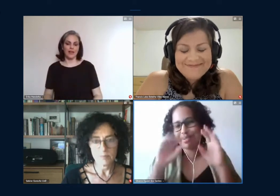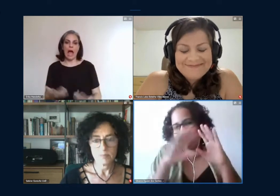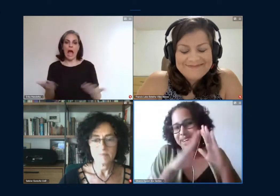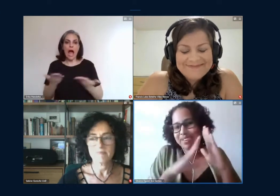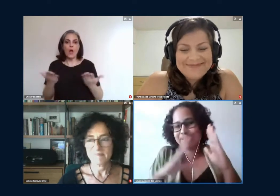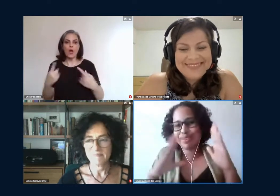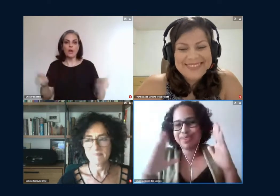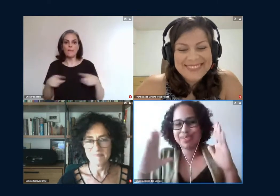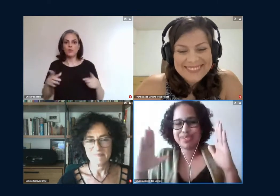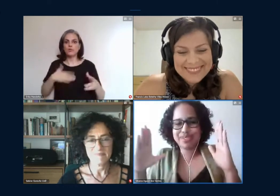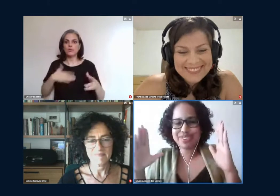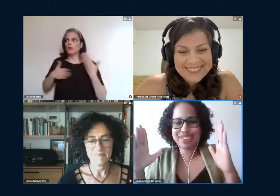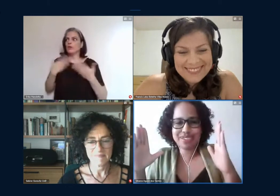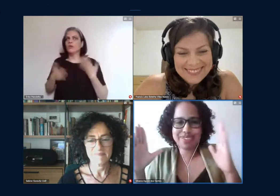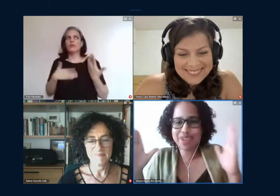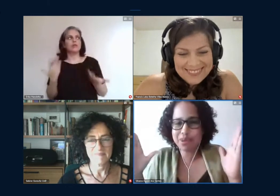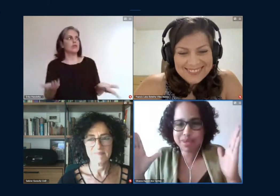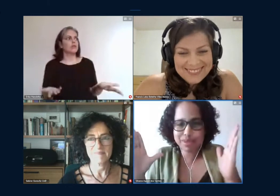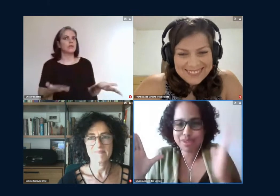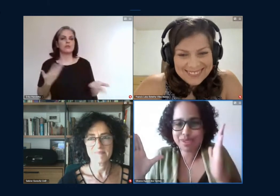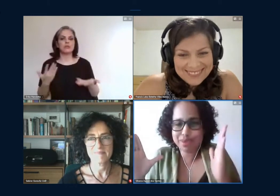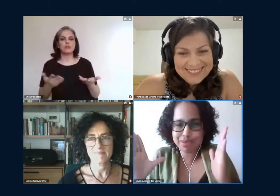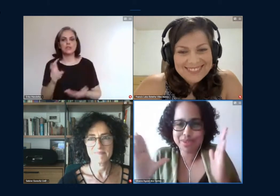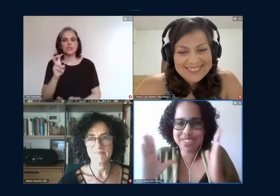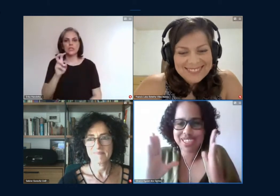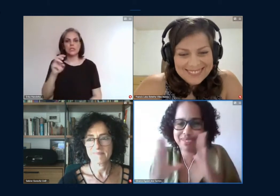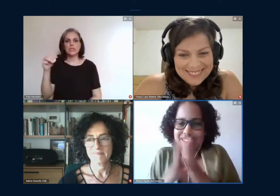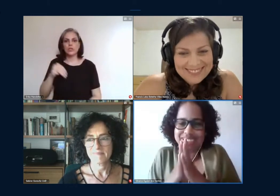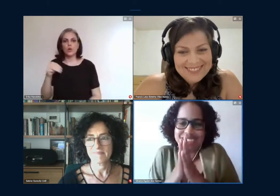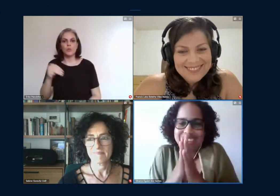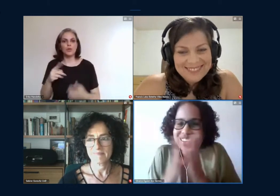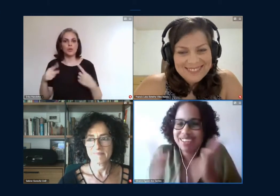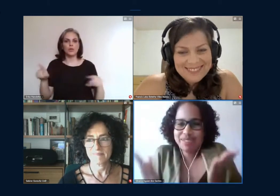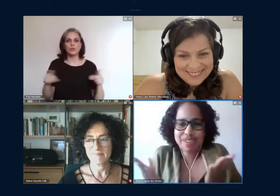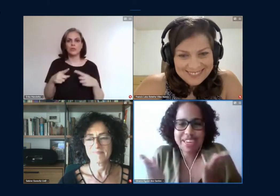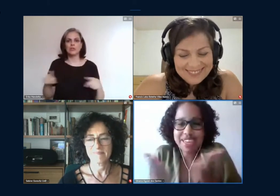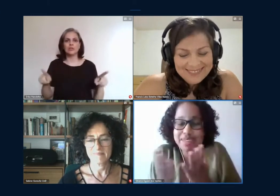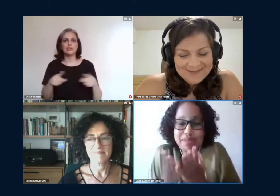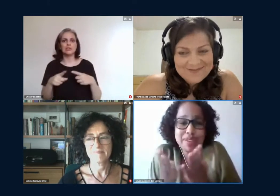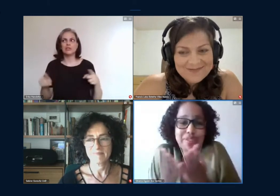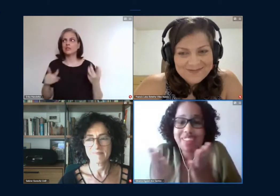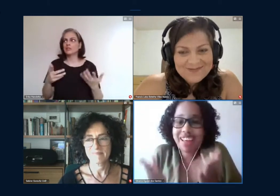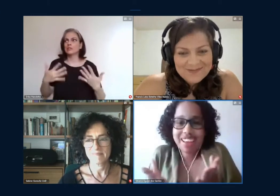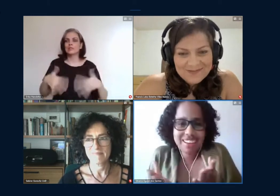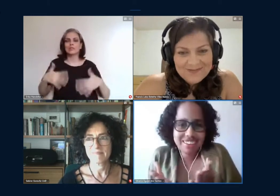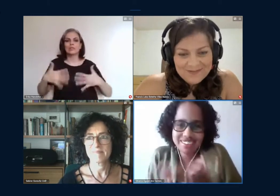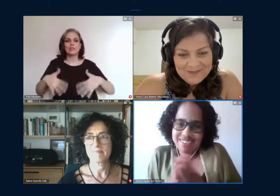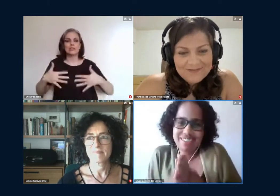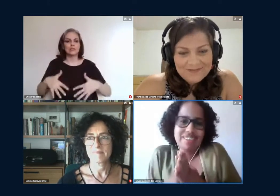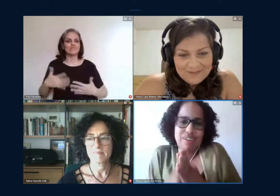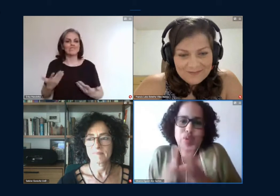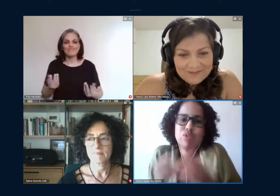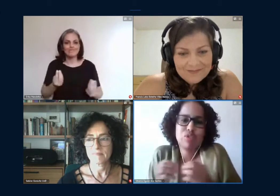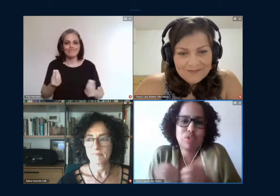aí tipo aparece todo cinco minutos de música, mas a equipe não tem